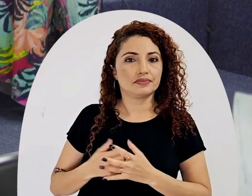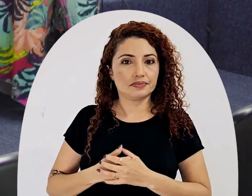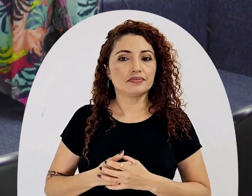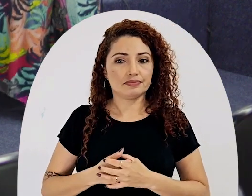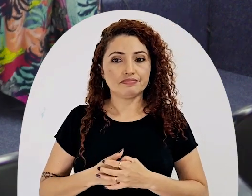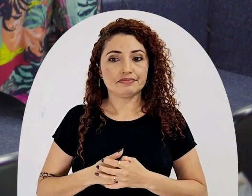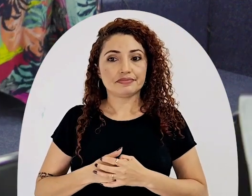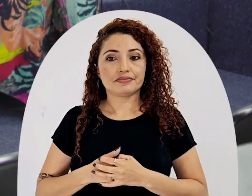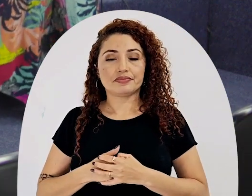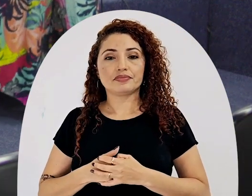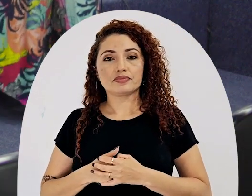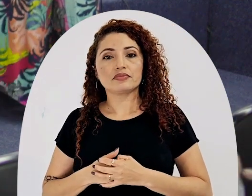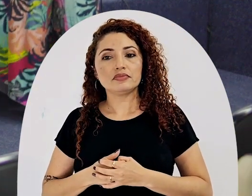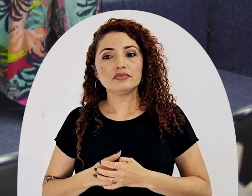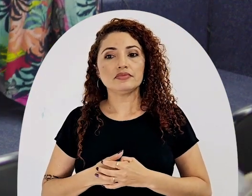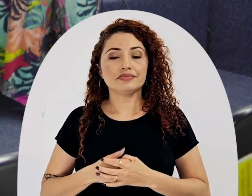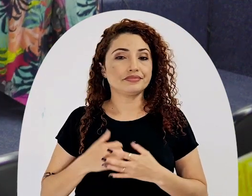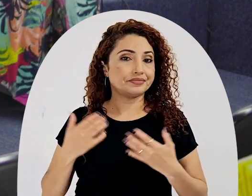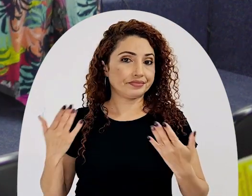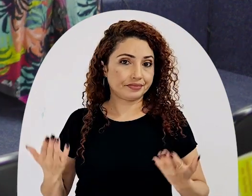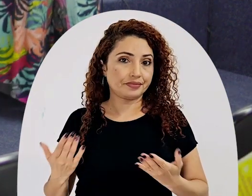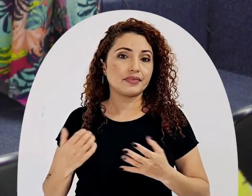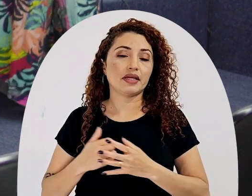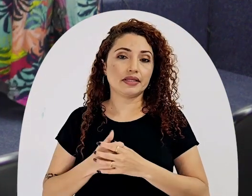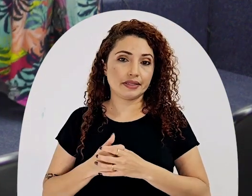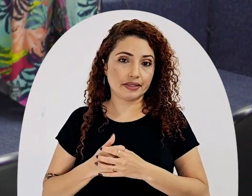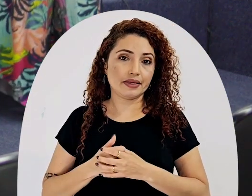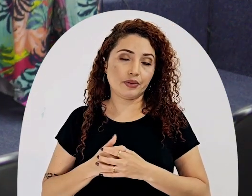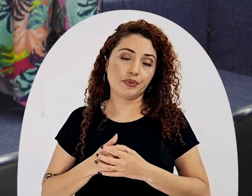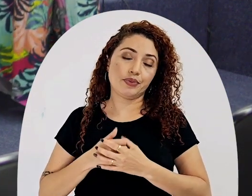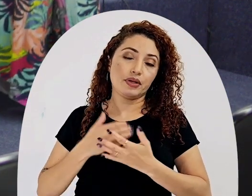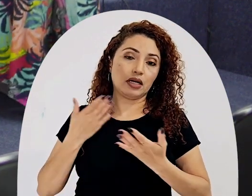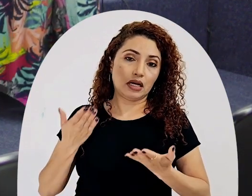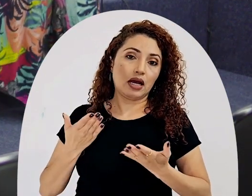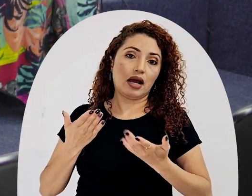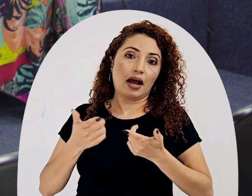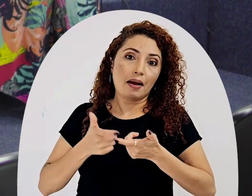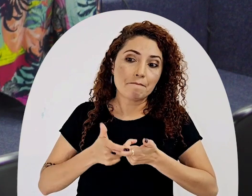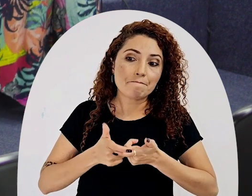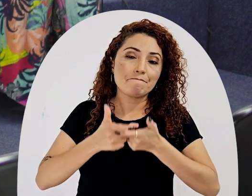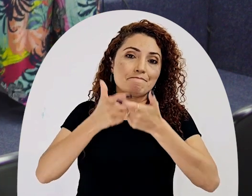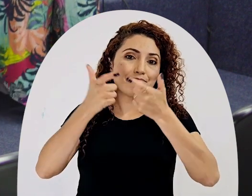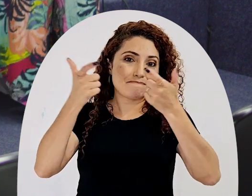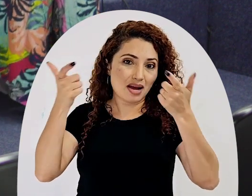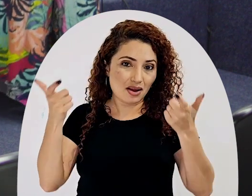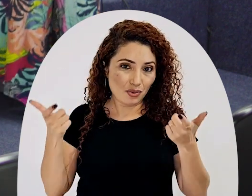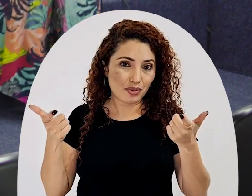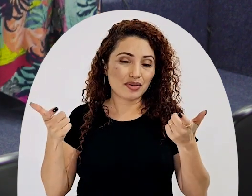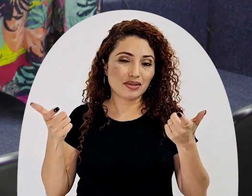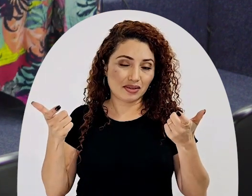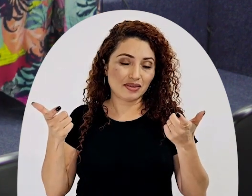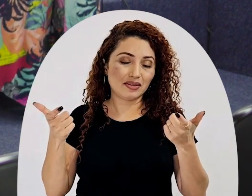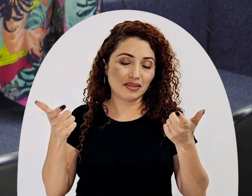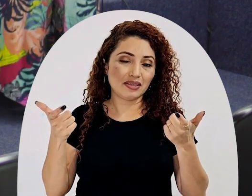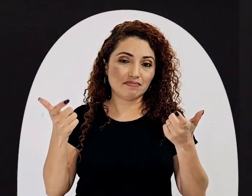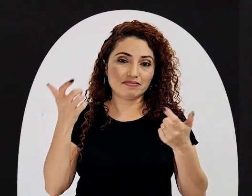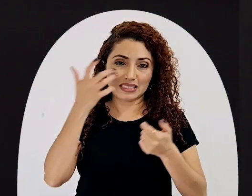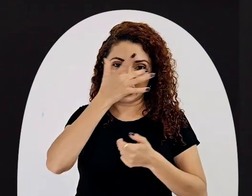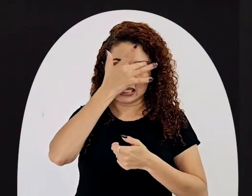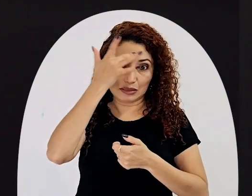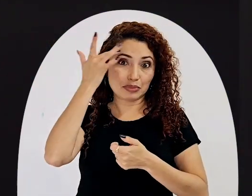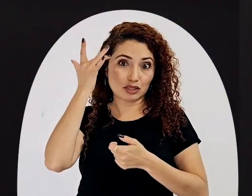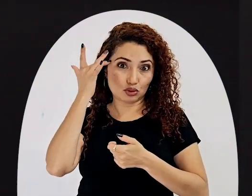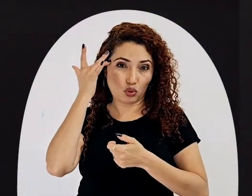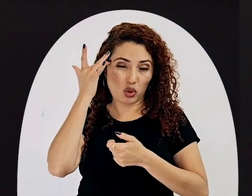casos e poucos casos que acabam sendo julgados de fato indicam, a grande maioria absoluta dos